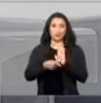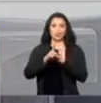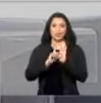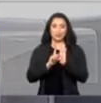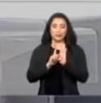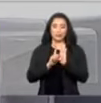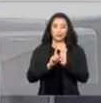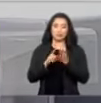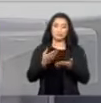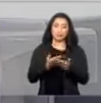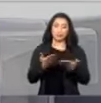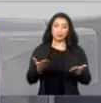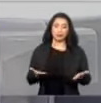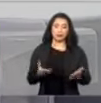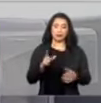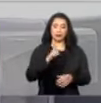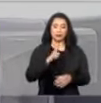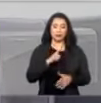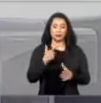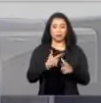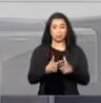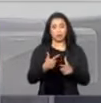Surgiram lacunas em suas atribuições.